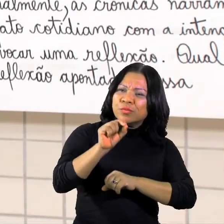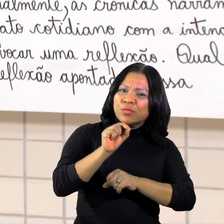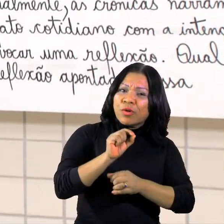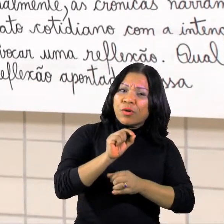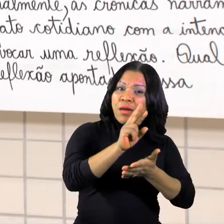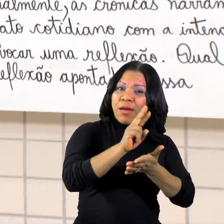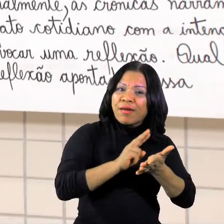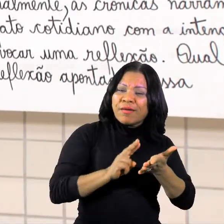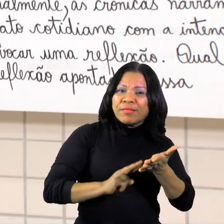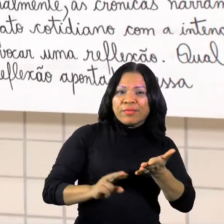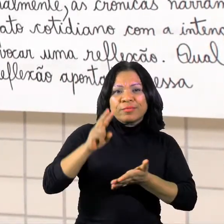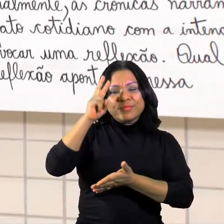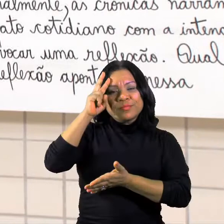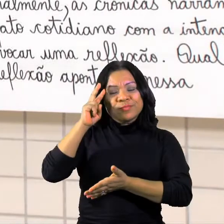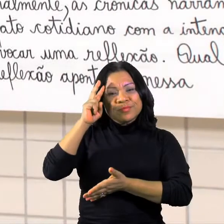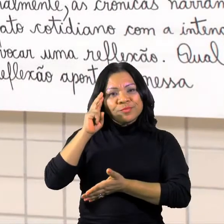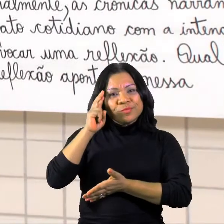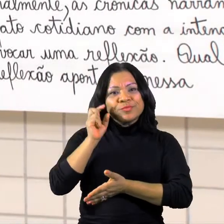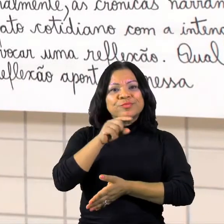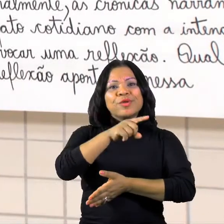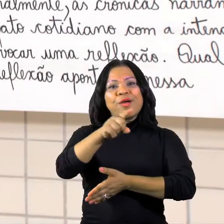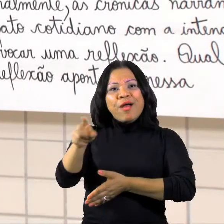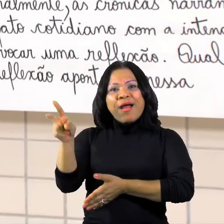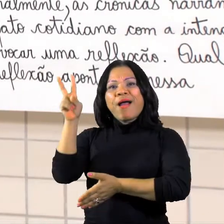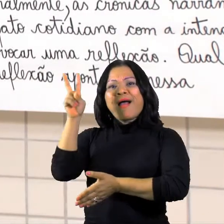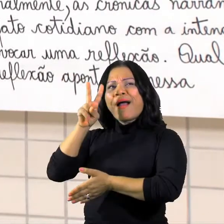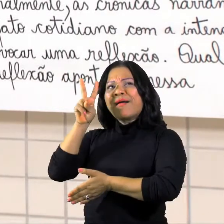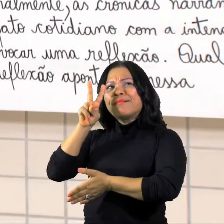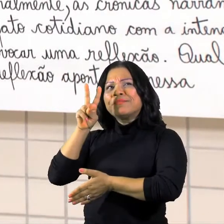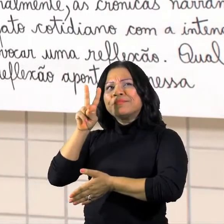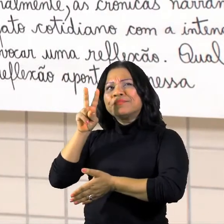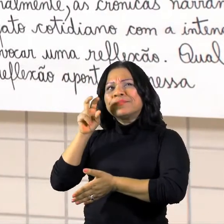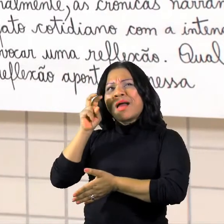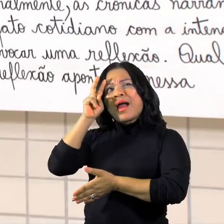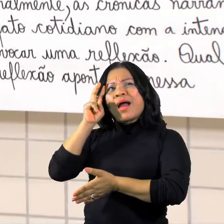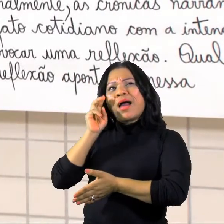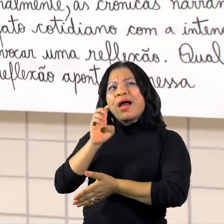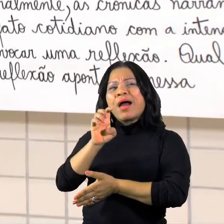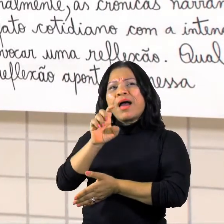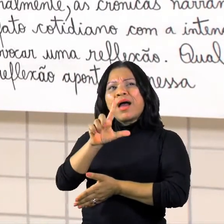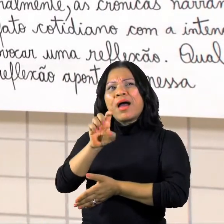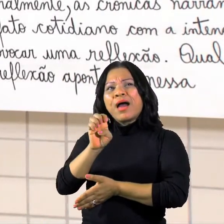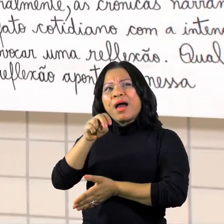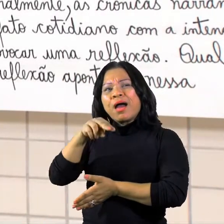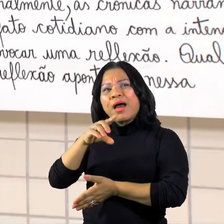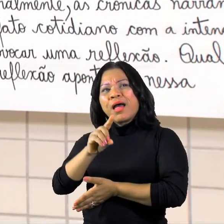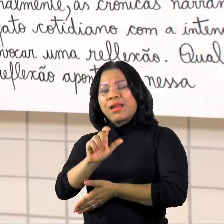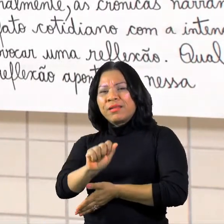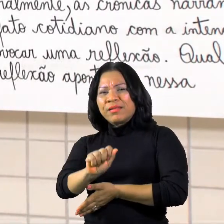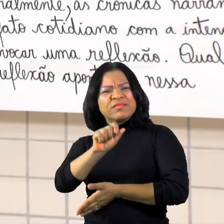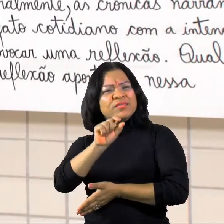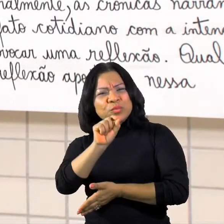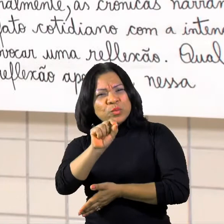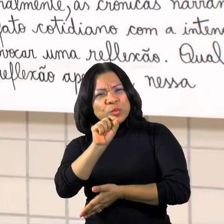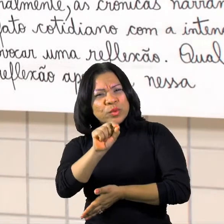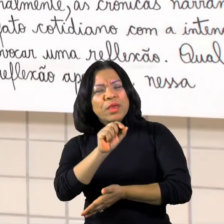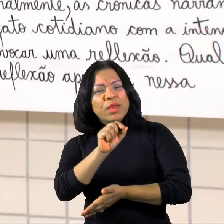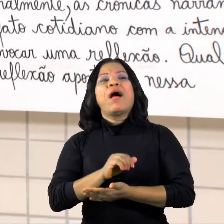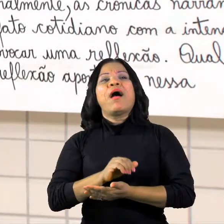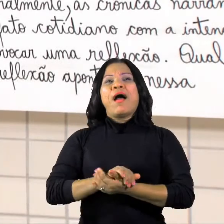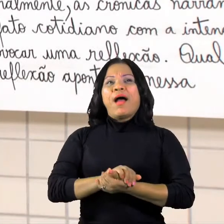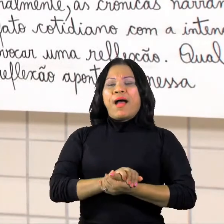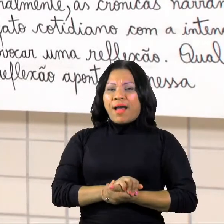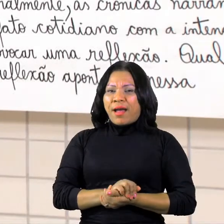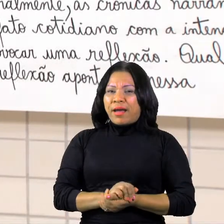alguma lenda. E aí você vai lembrar o que é lenda? Na minha infância, então com certeza é alguma coisa que o